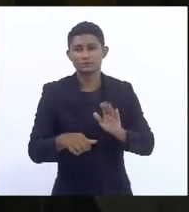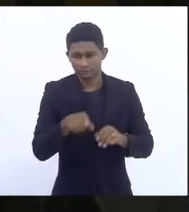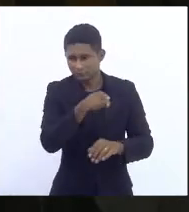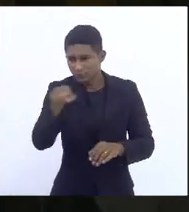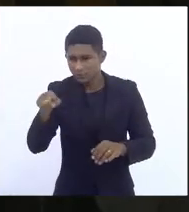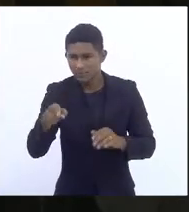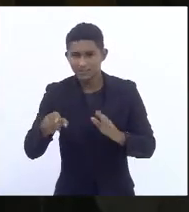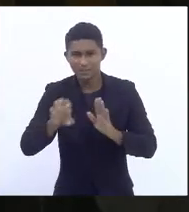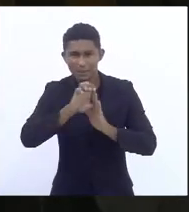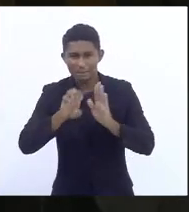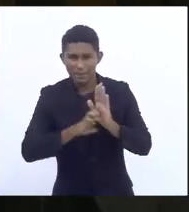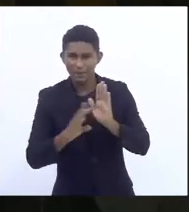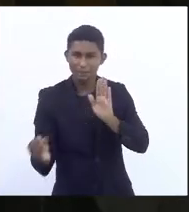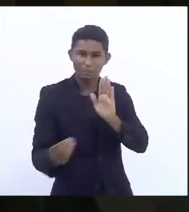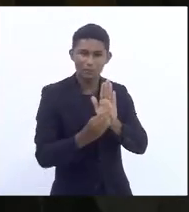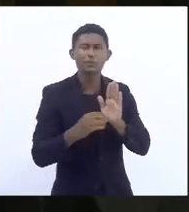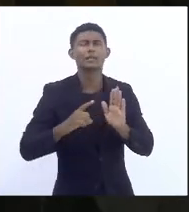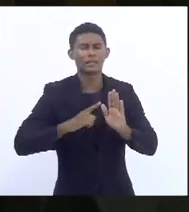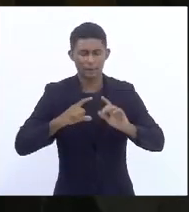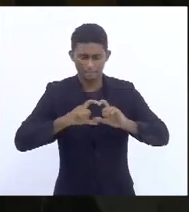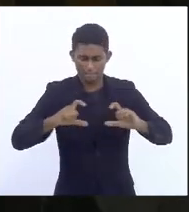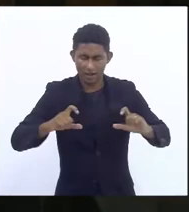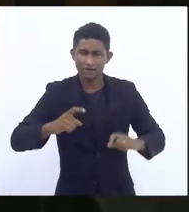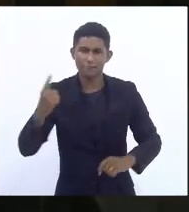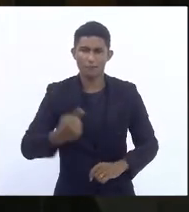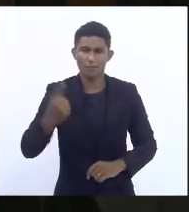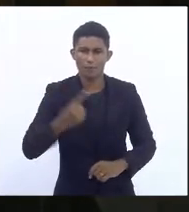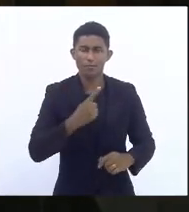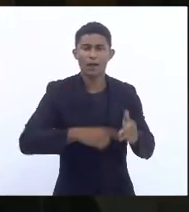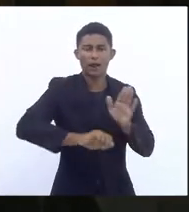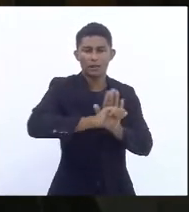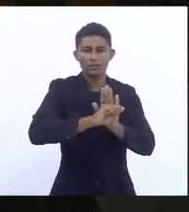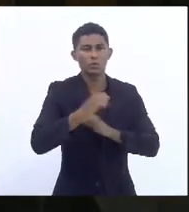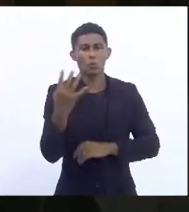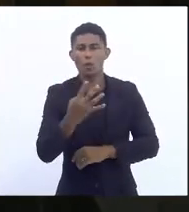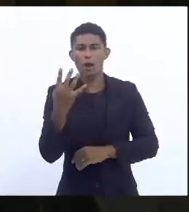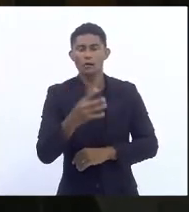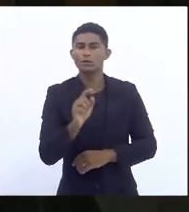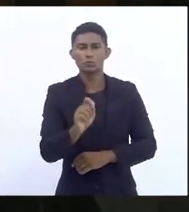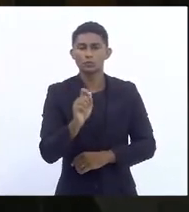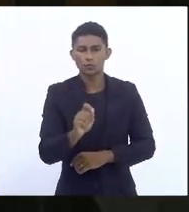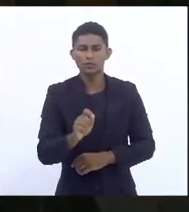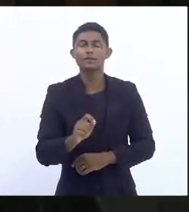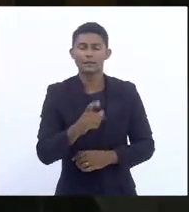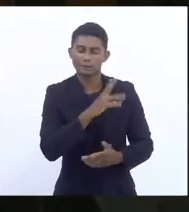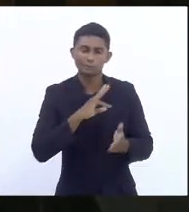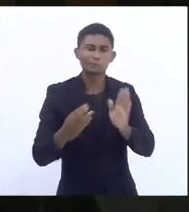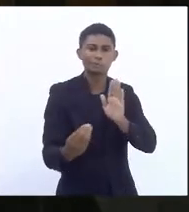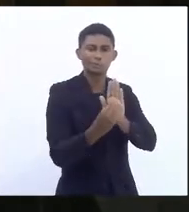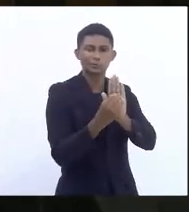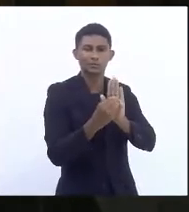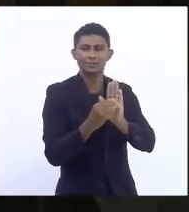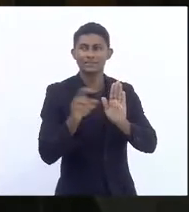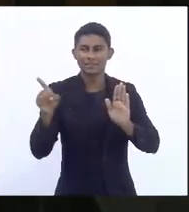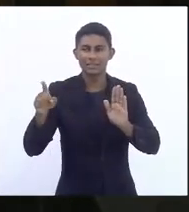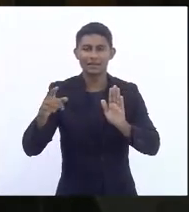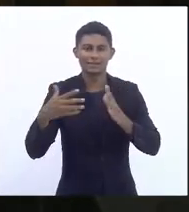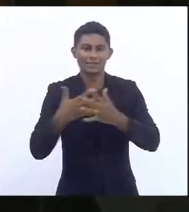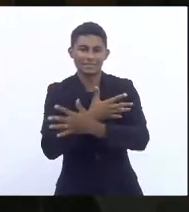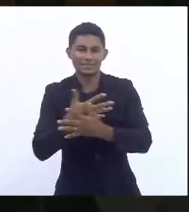no parágrafo único do artigo 4, estamos explicitando o caso de Petrópolis.